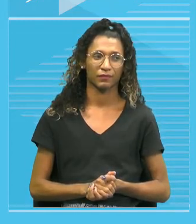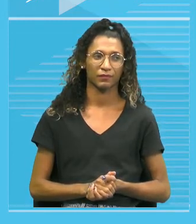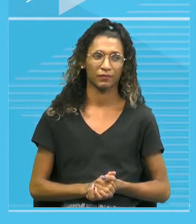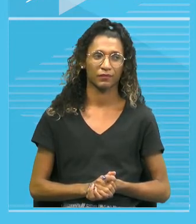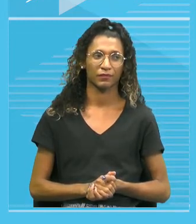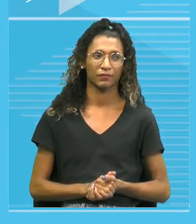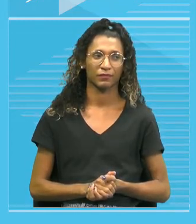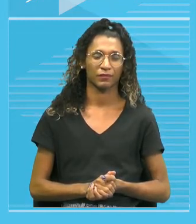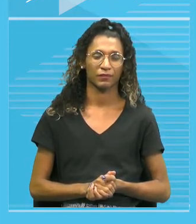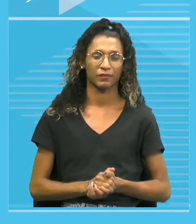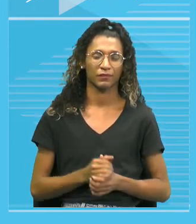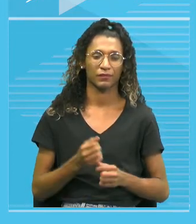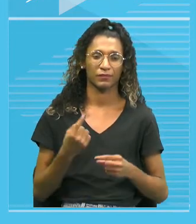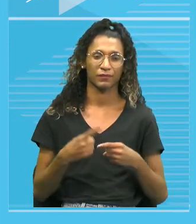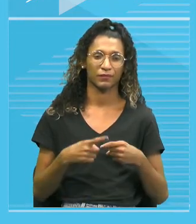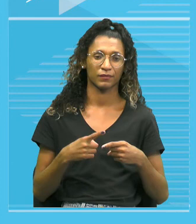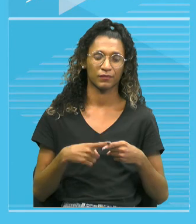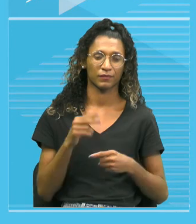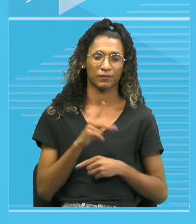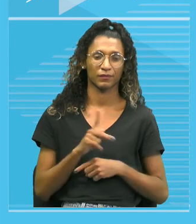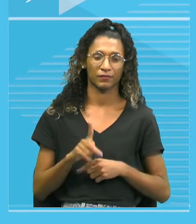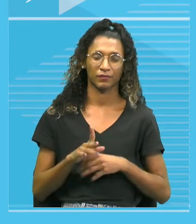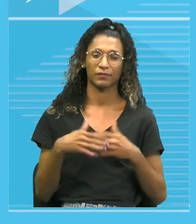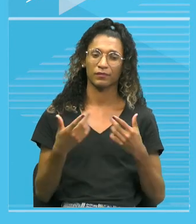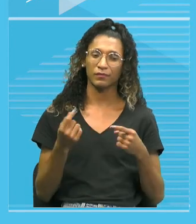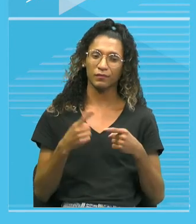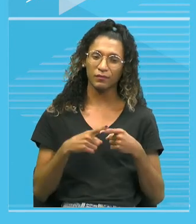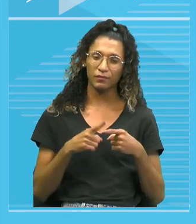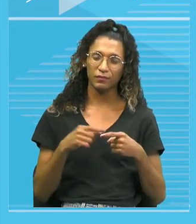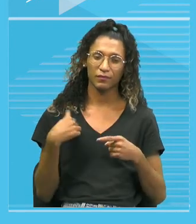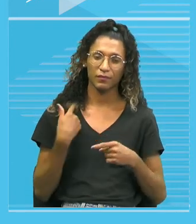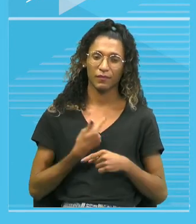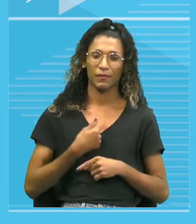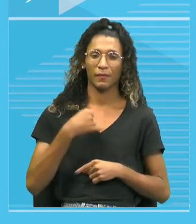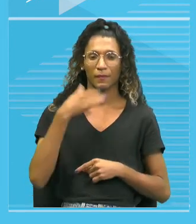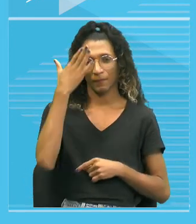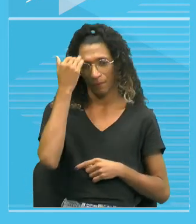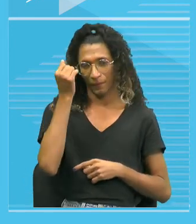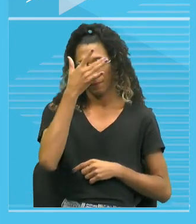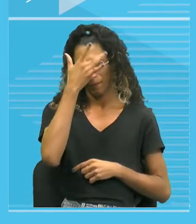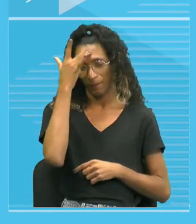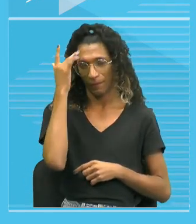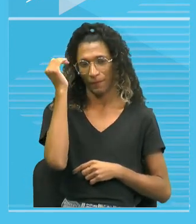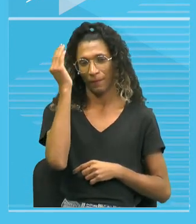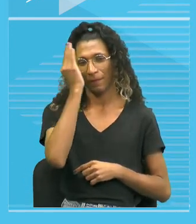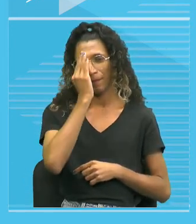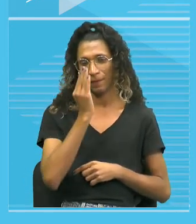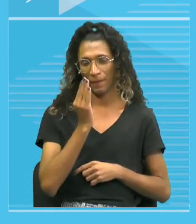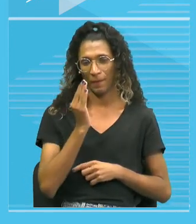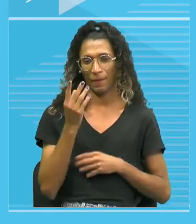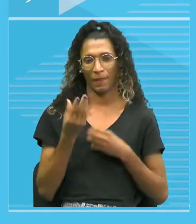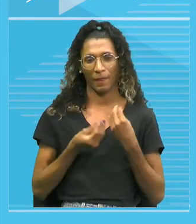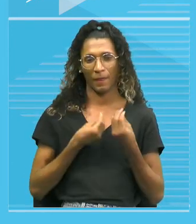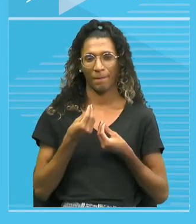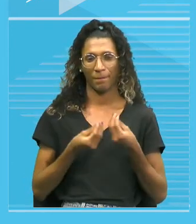Com certeza. Por quê, professor? Porque nós sabemos que o brasileiro perdeu, na verdade,